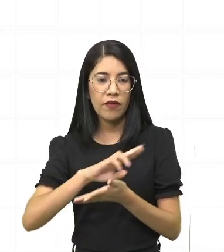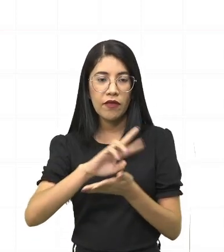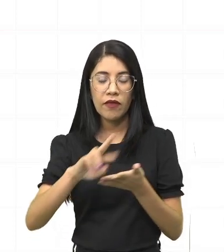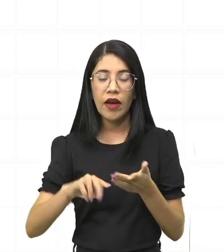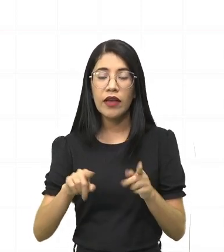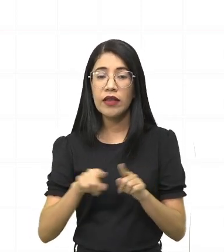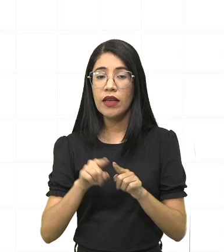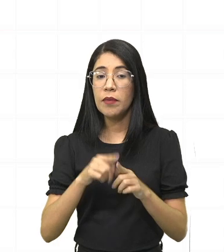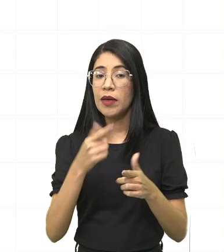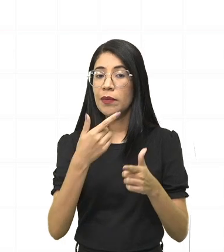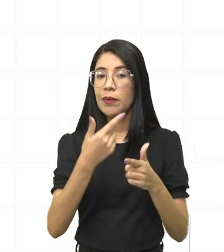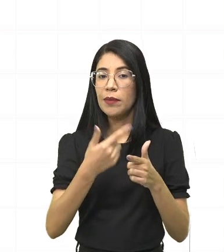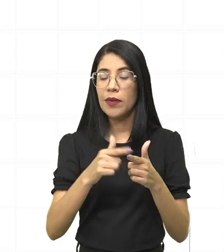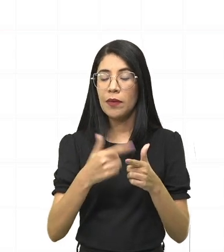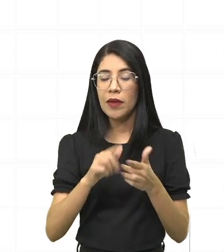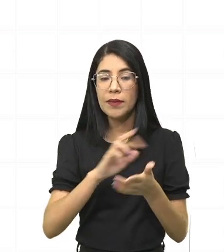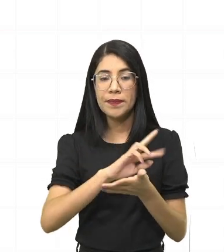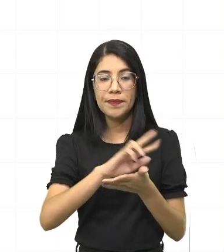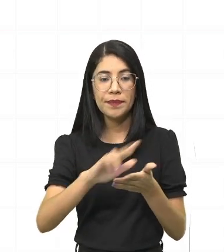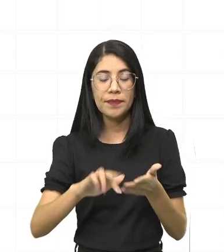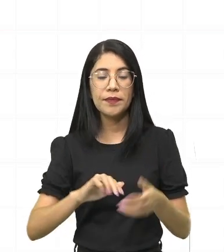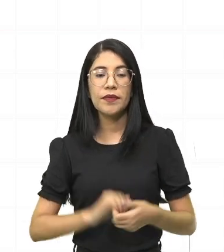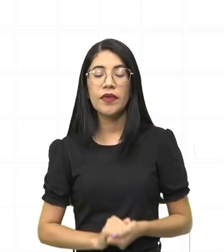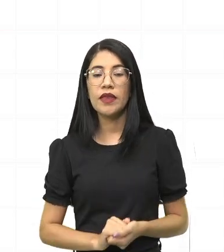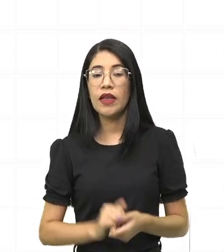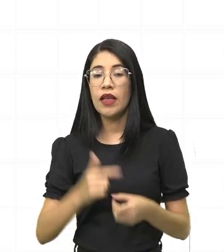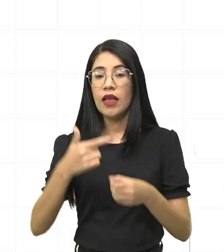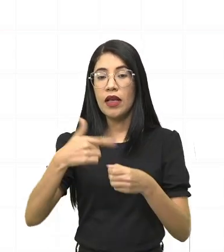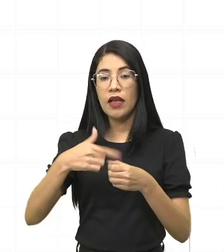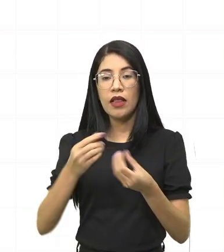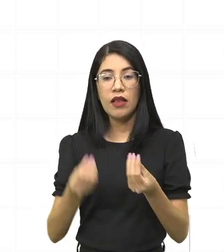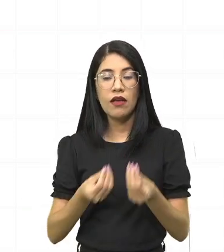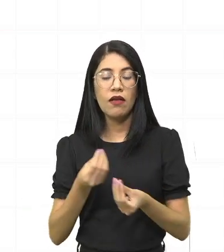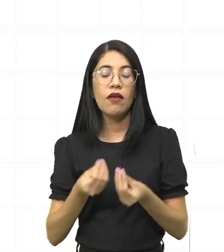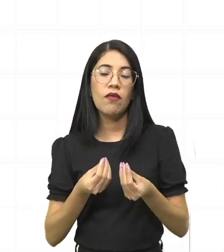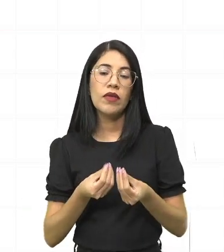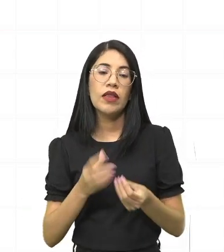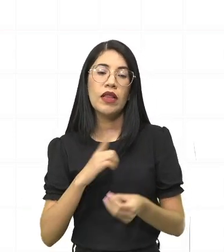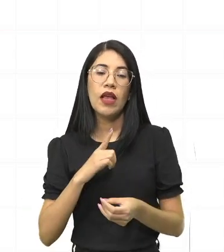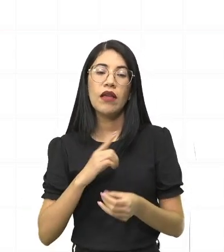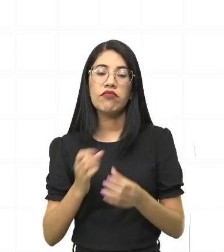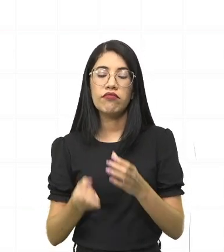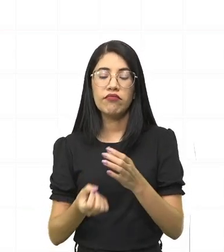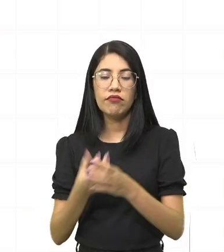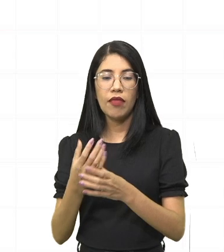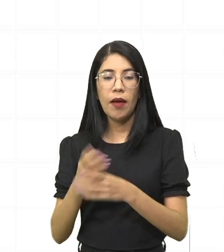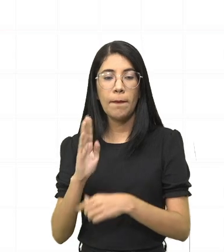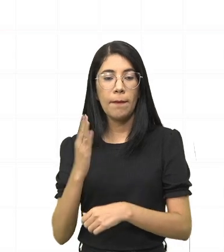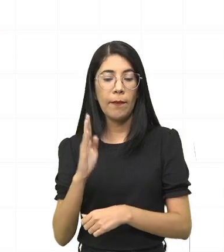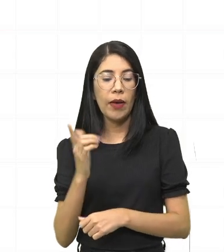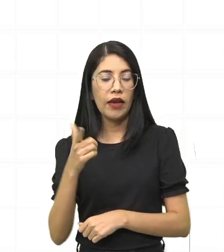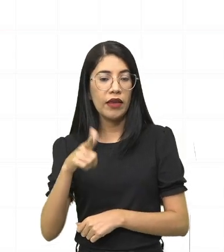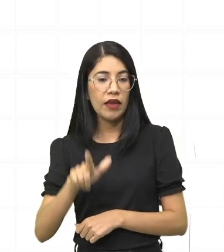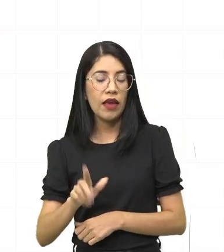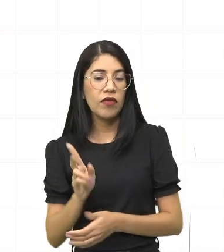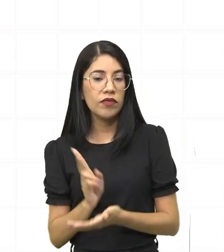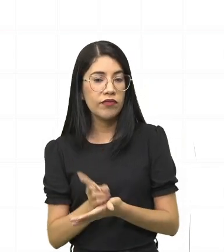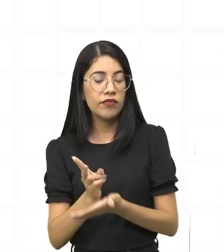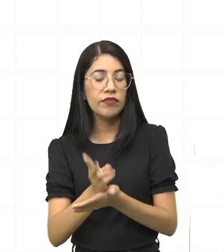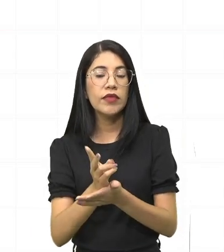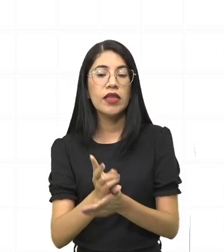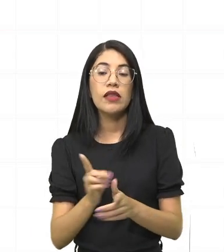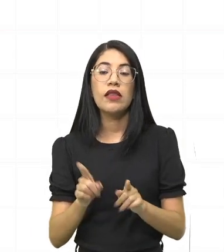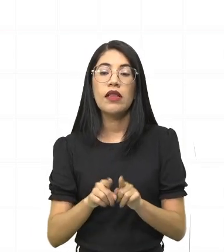trazem impactos, né? Os biocombustíveis, eles são derivados de fontes biológicas renováveis, o